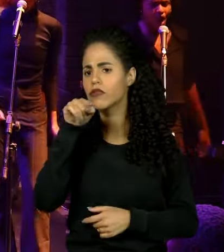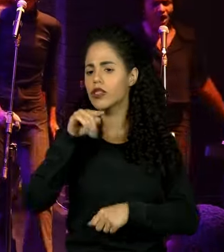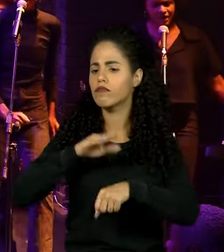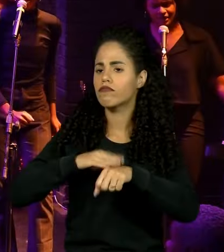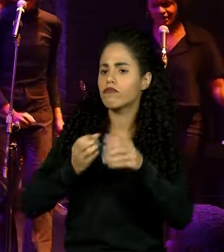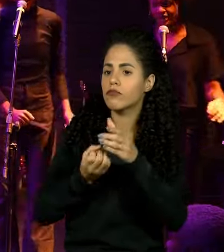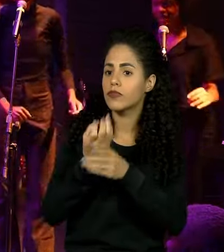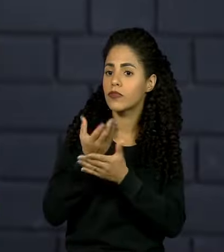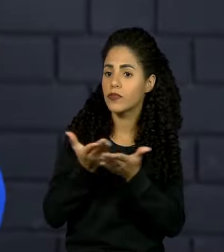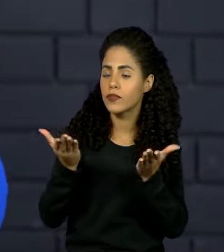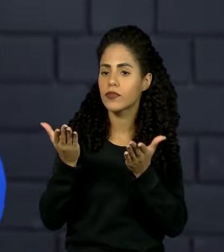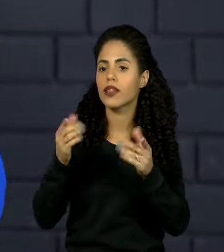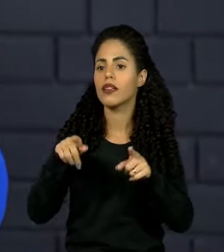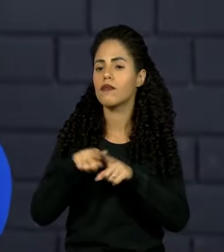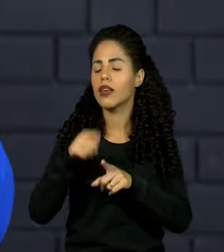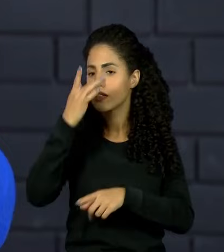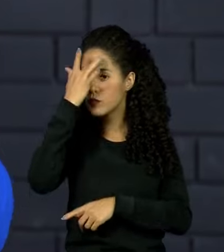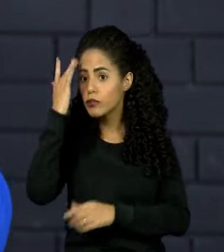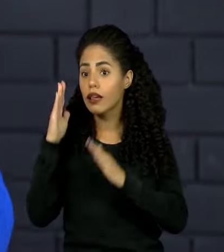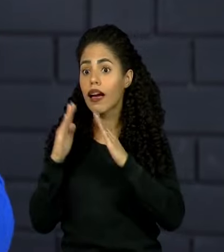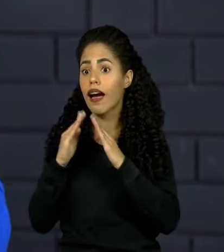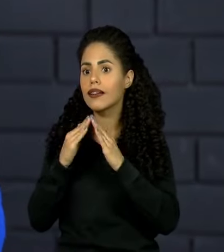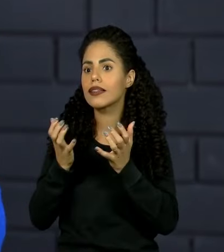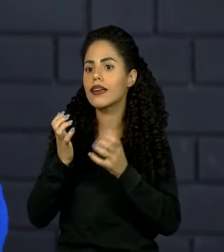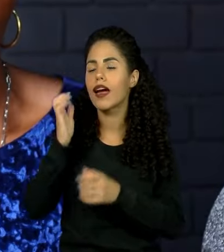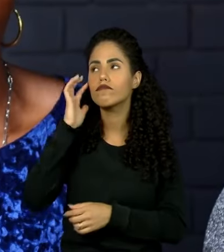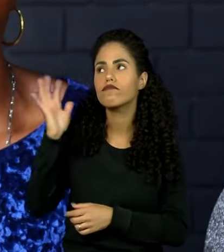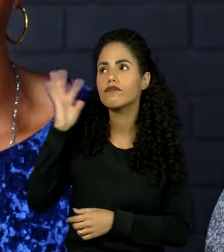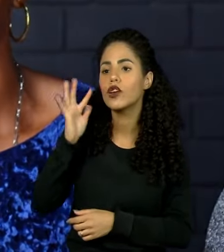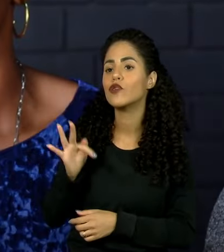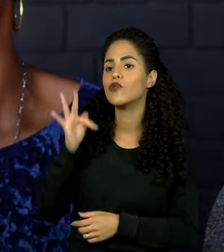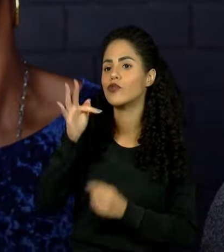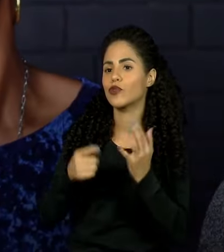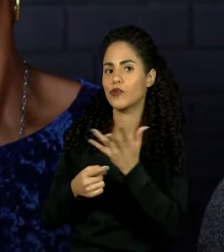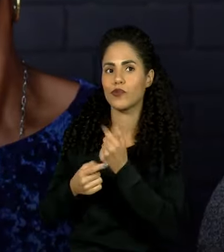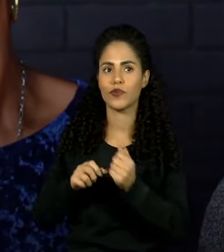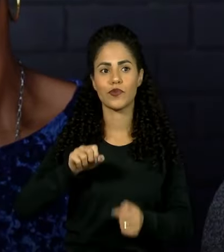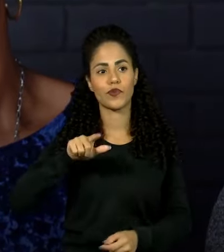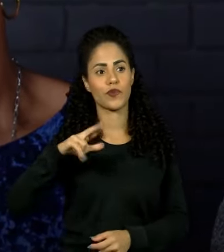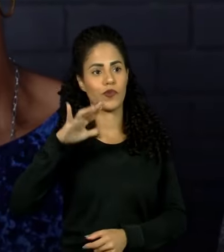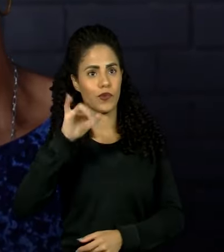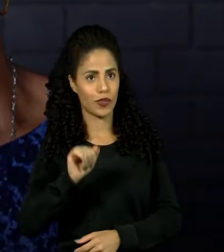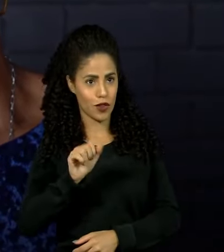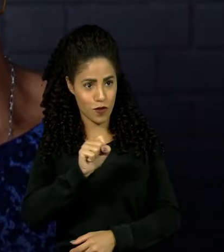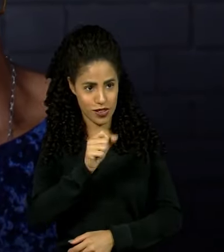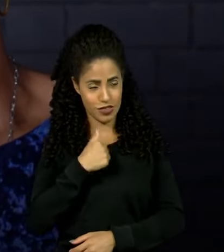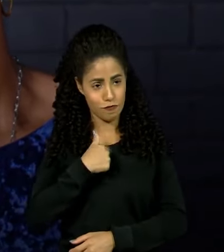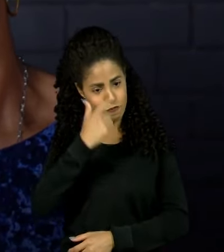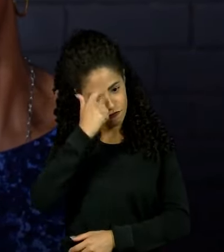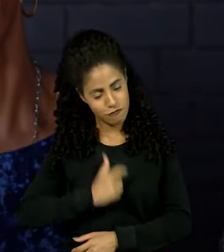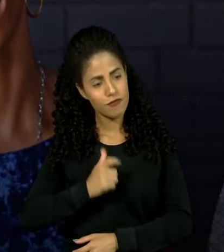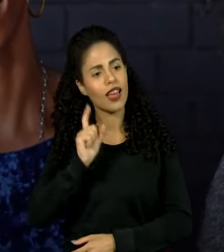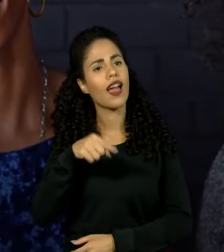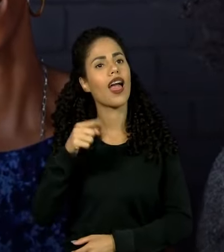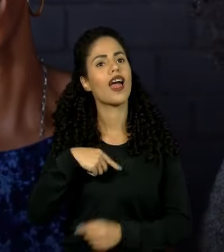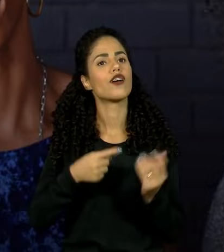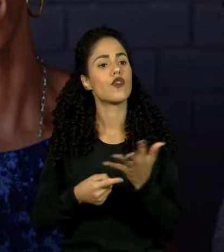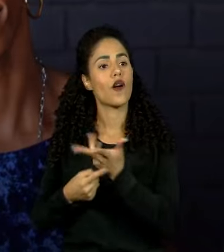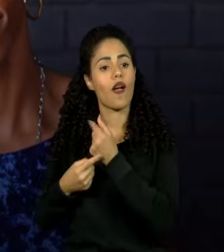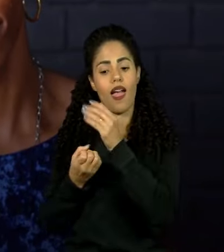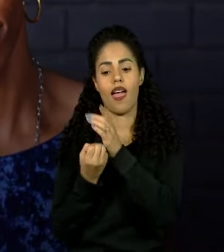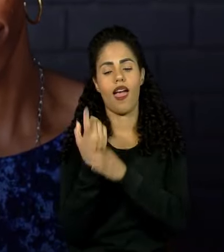fazendo para quem tá em casa quem sonha em ser artista eu sou o Lucas Sampaio Eu me considero um artista